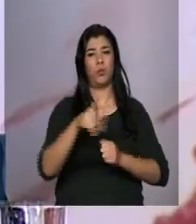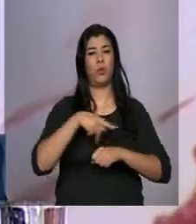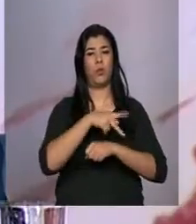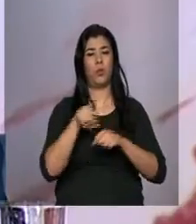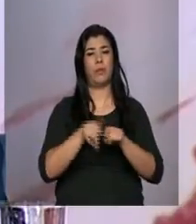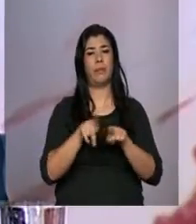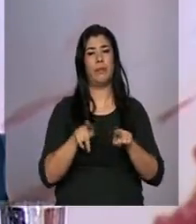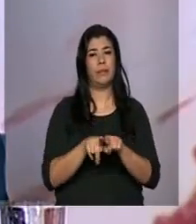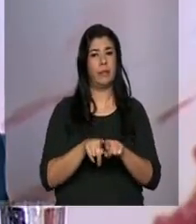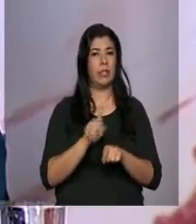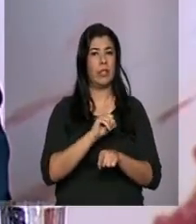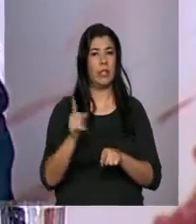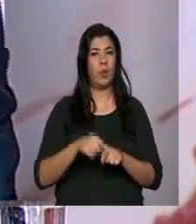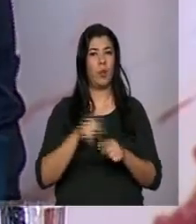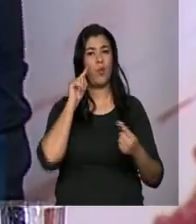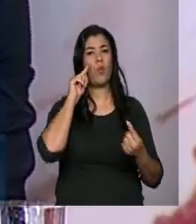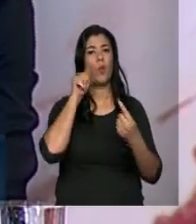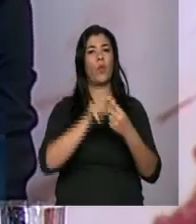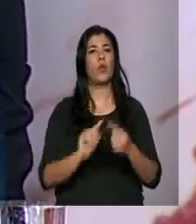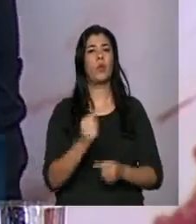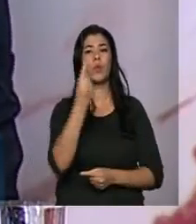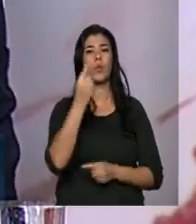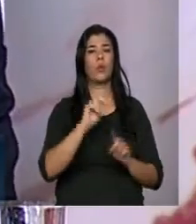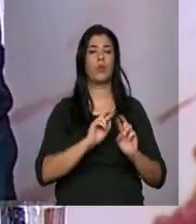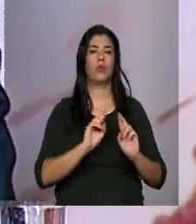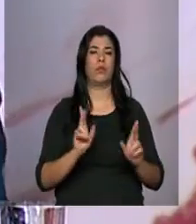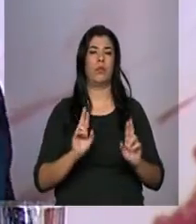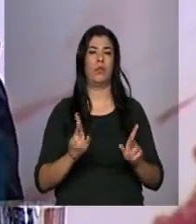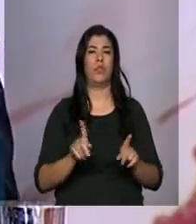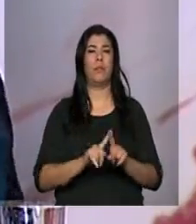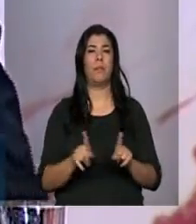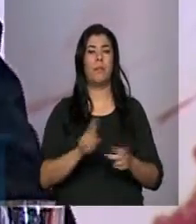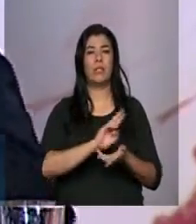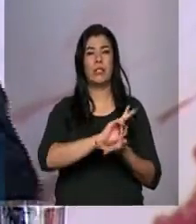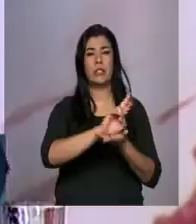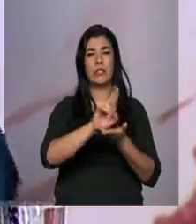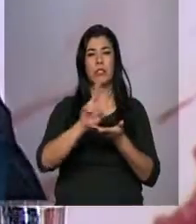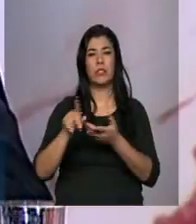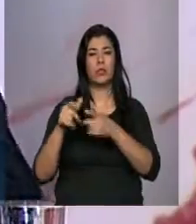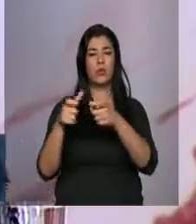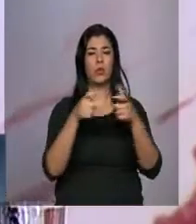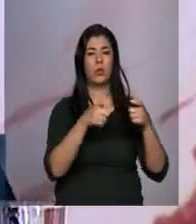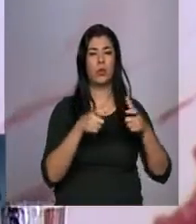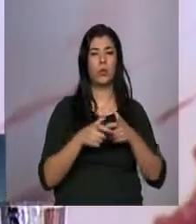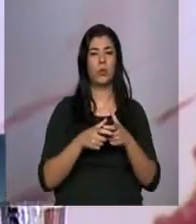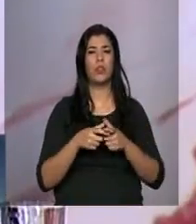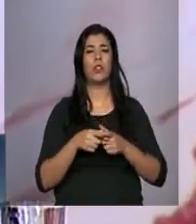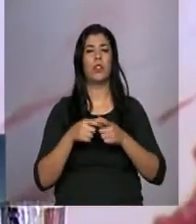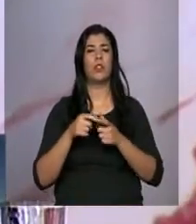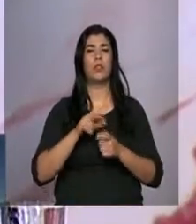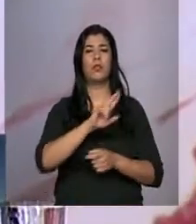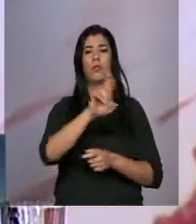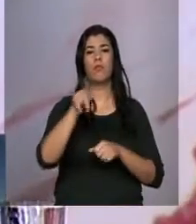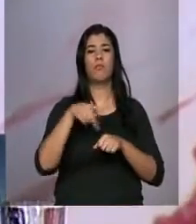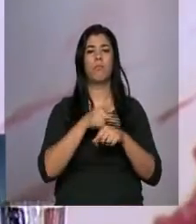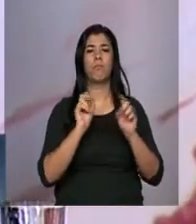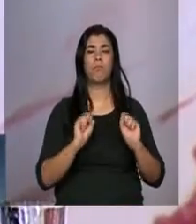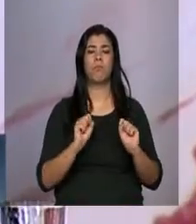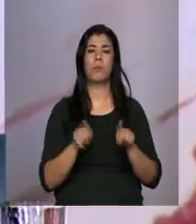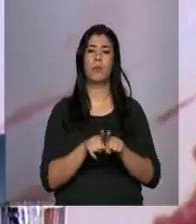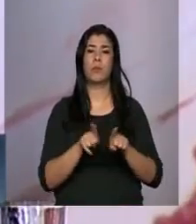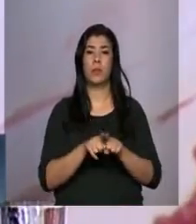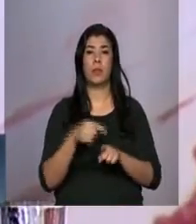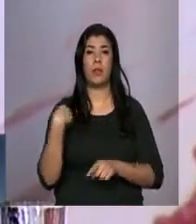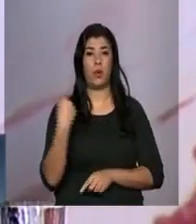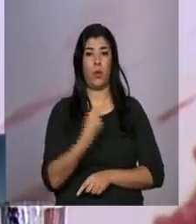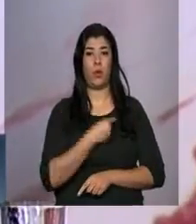cooperação pontual, é uma cooperação muito sustentável que vai se abrindo a outros espaços em cada um dos países. Para nós, para a